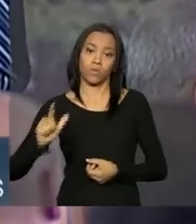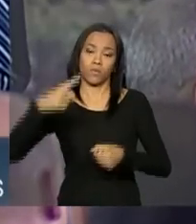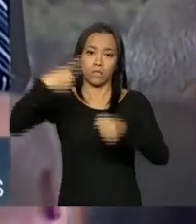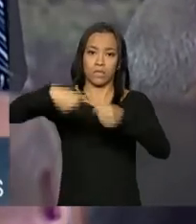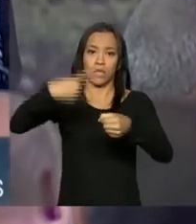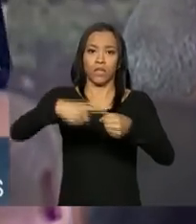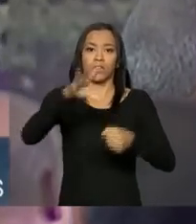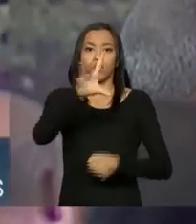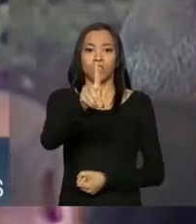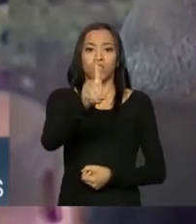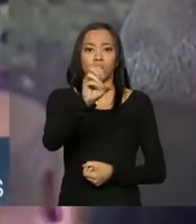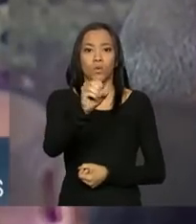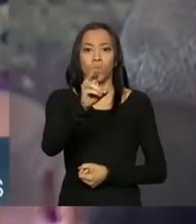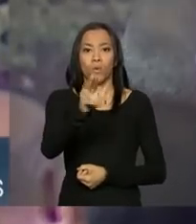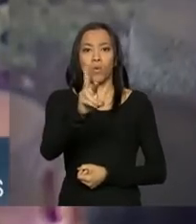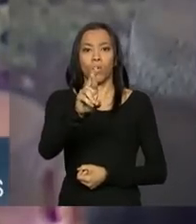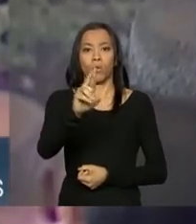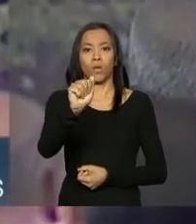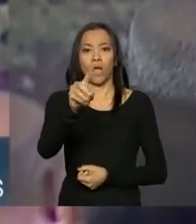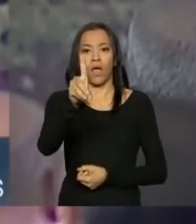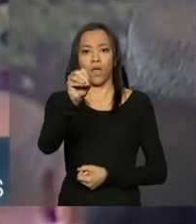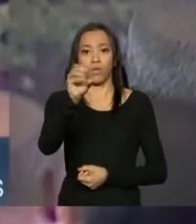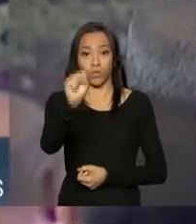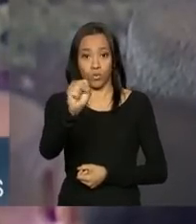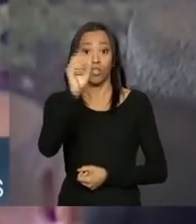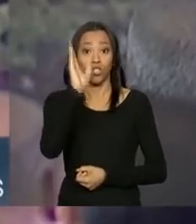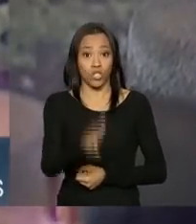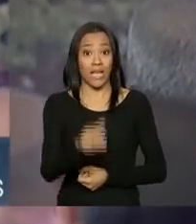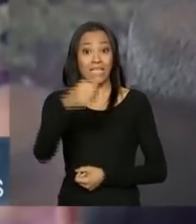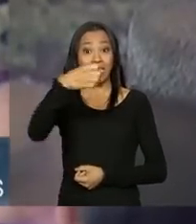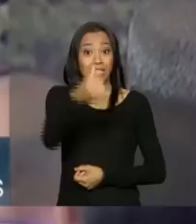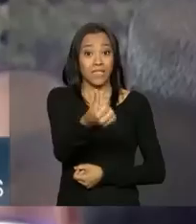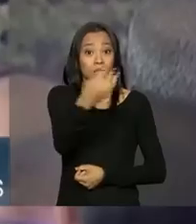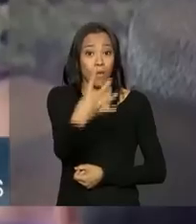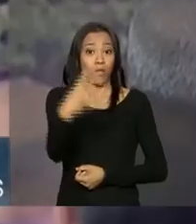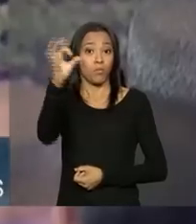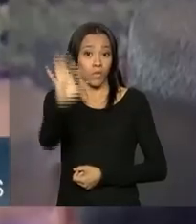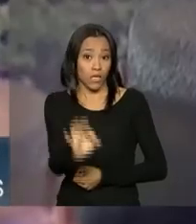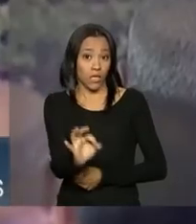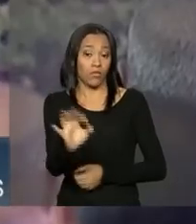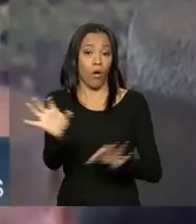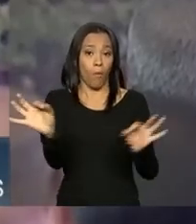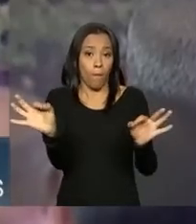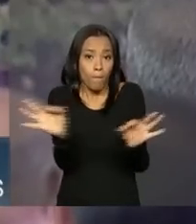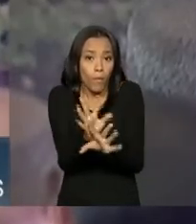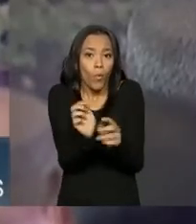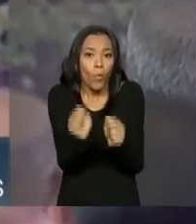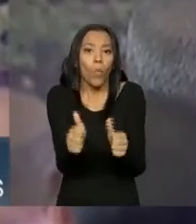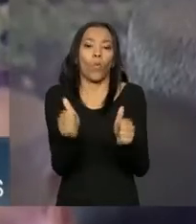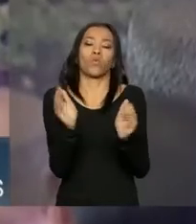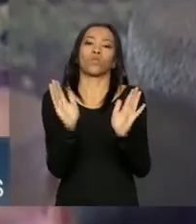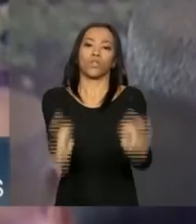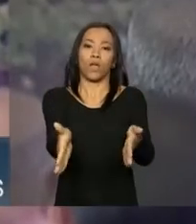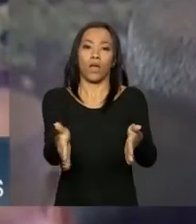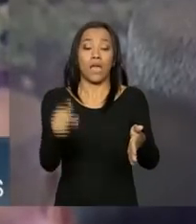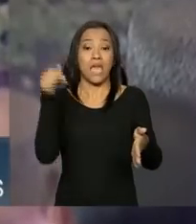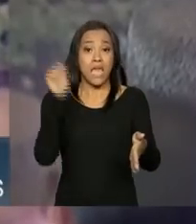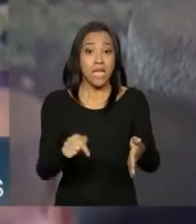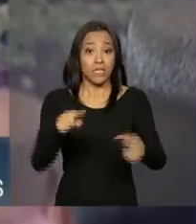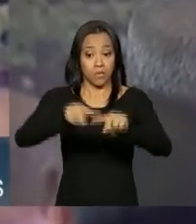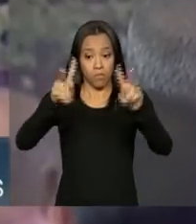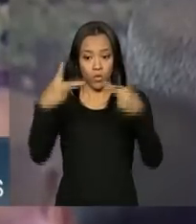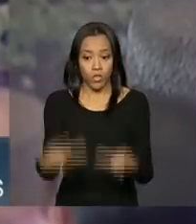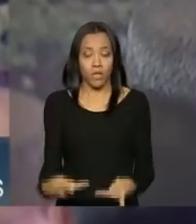já 64% de sua execução em 2015. Com o desenvolvimento deste de projetos